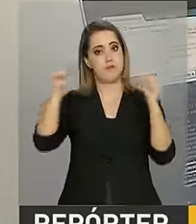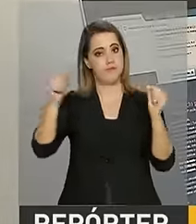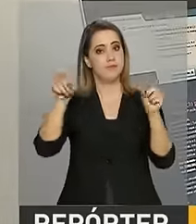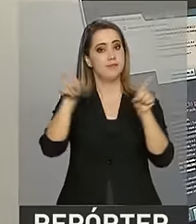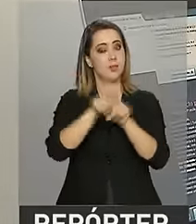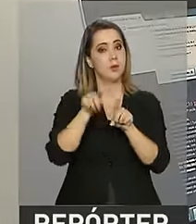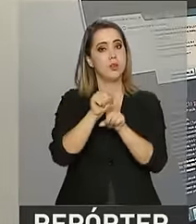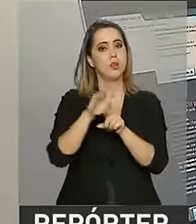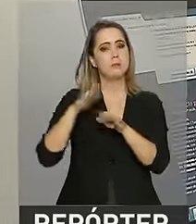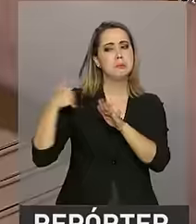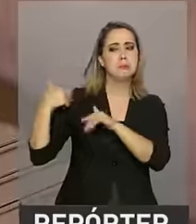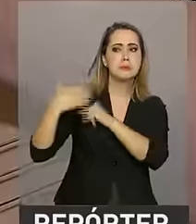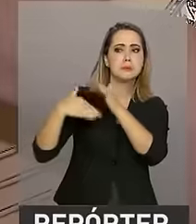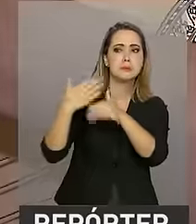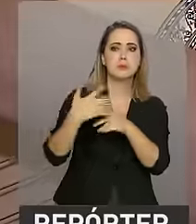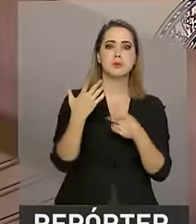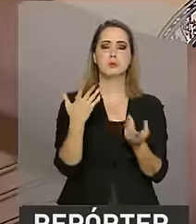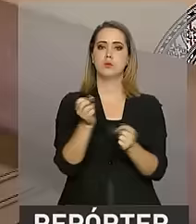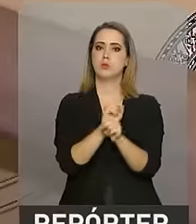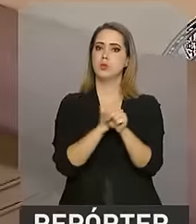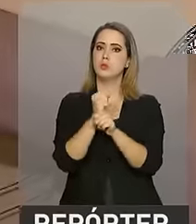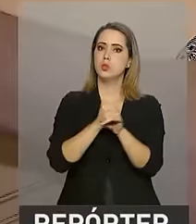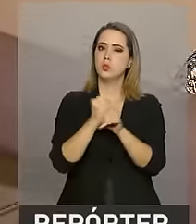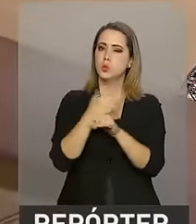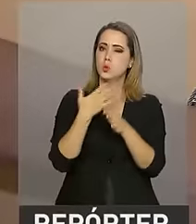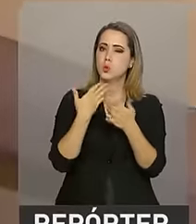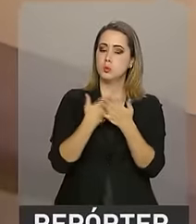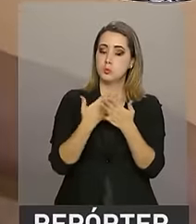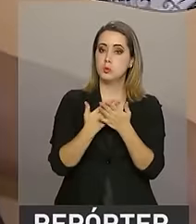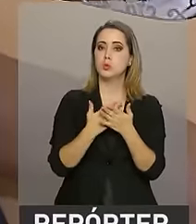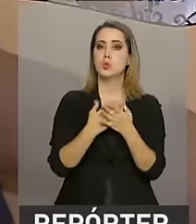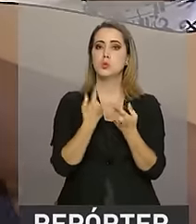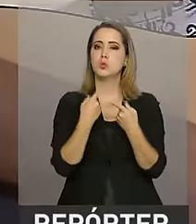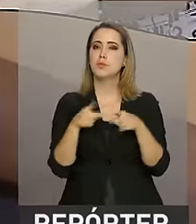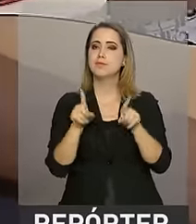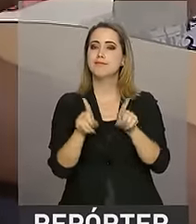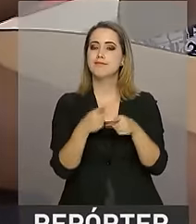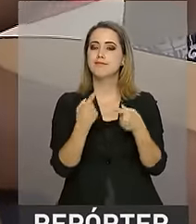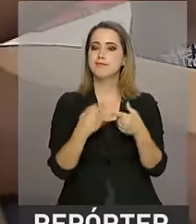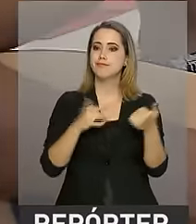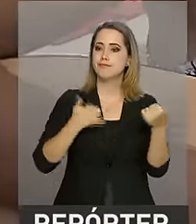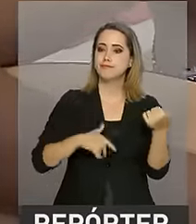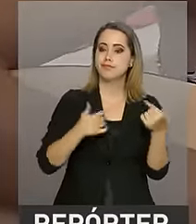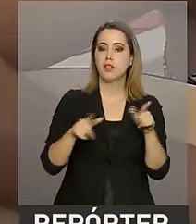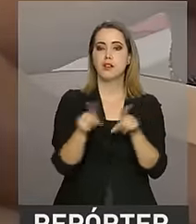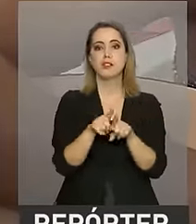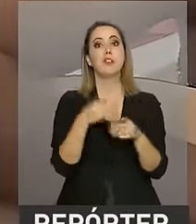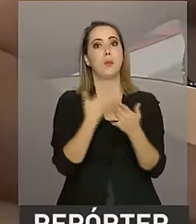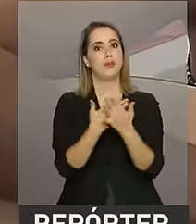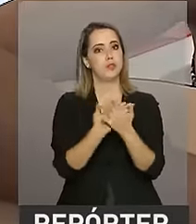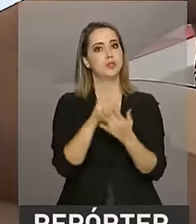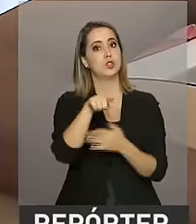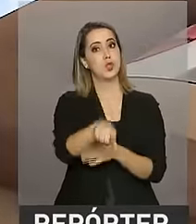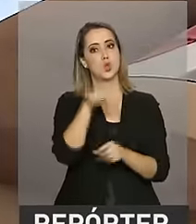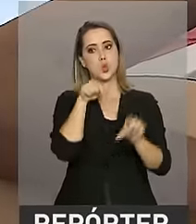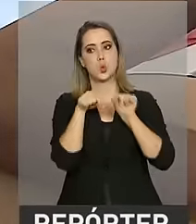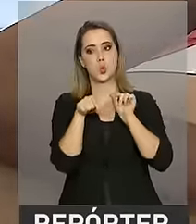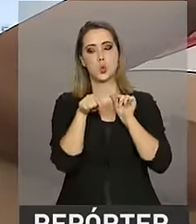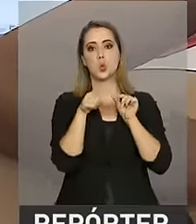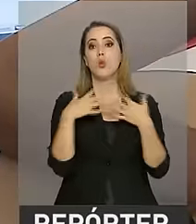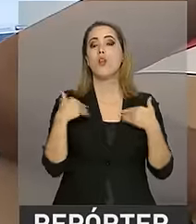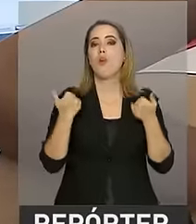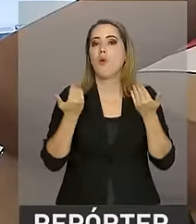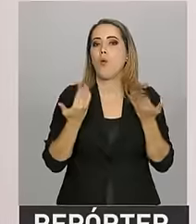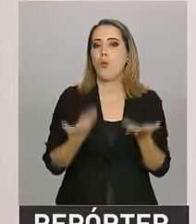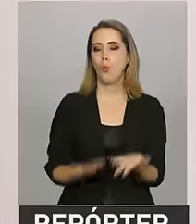os últimos anos se dedicando à música e aos estudos e nesta semana teve que tomar uma decisão que terá impacto em seu futuro